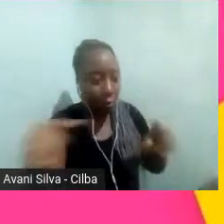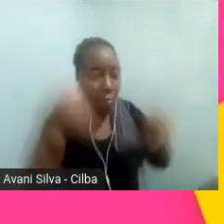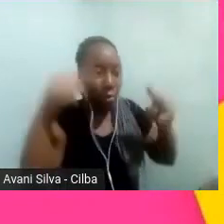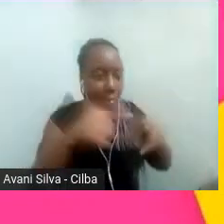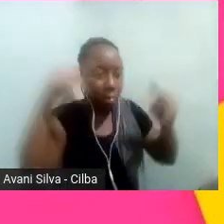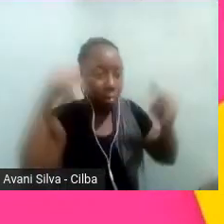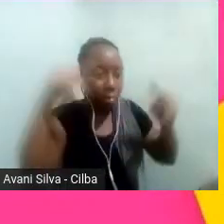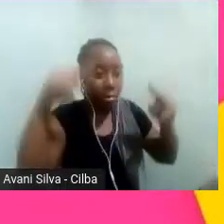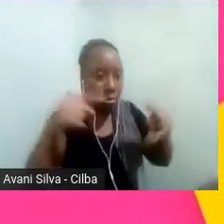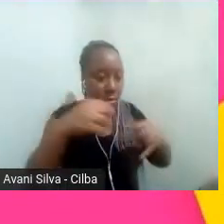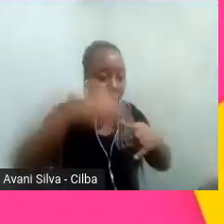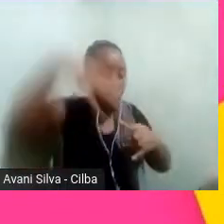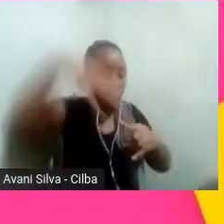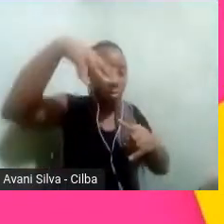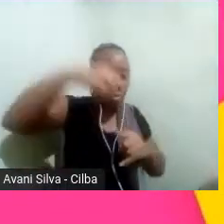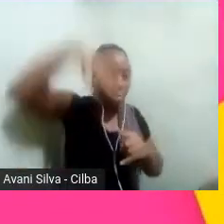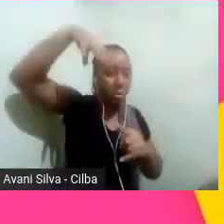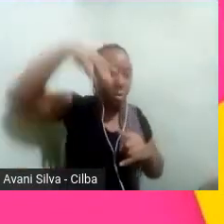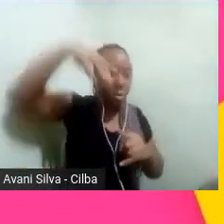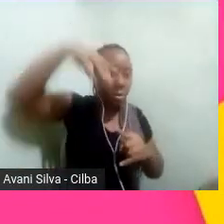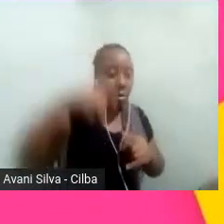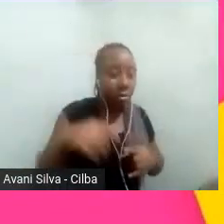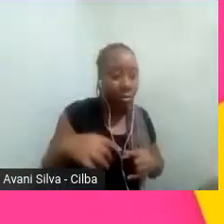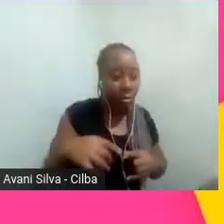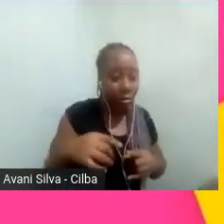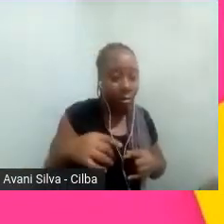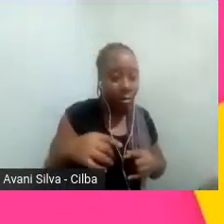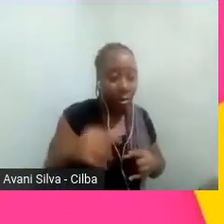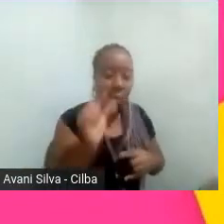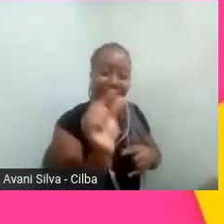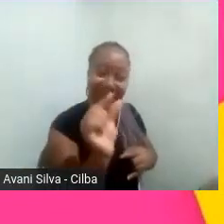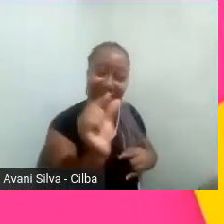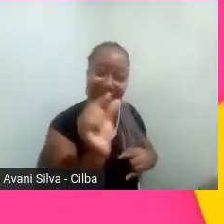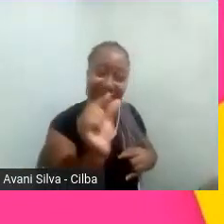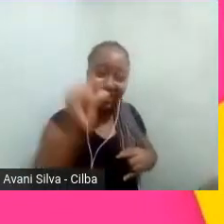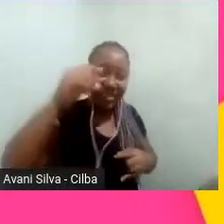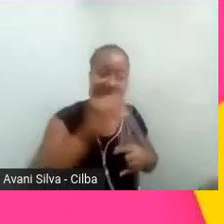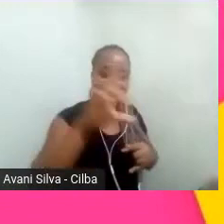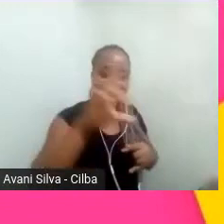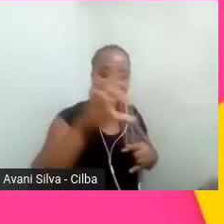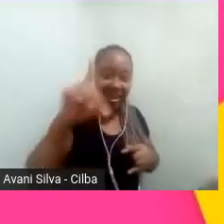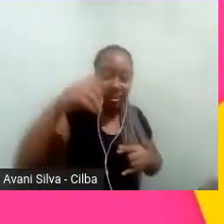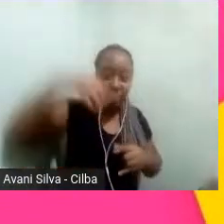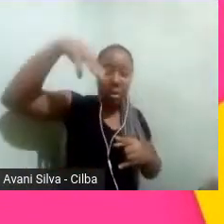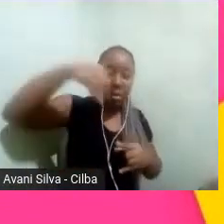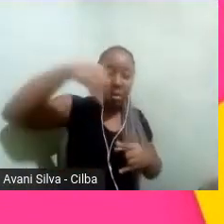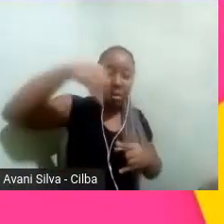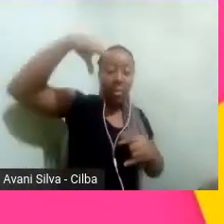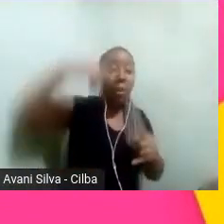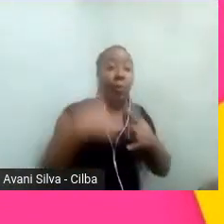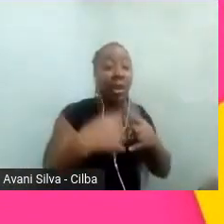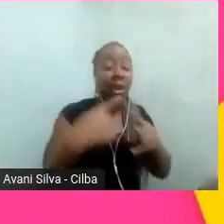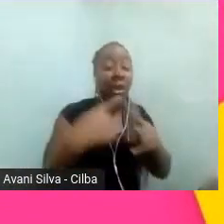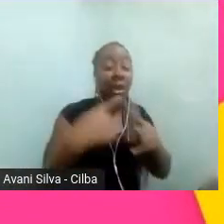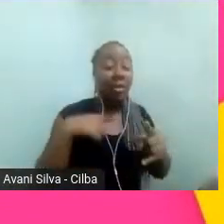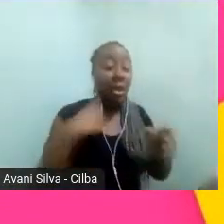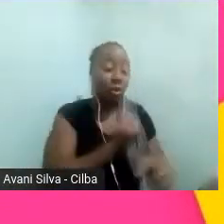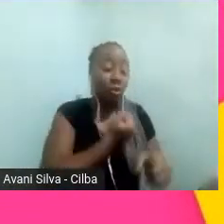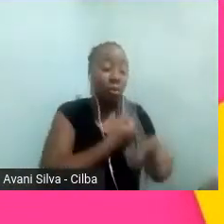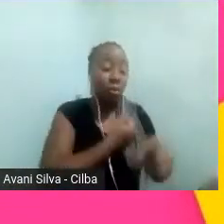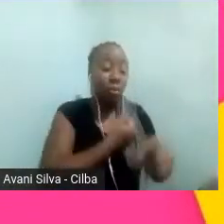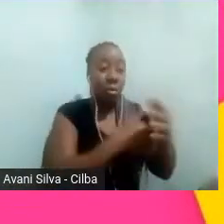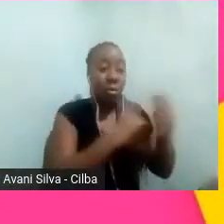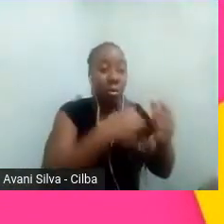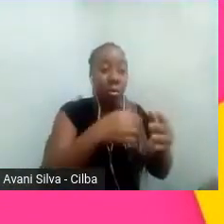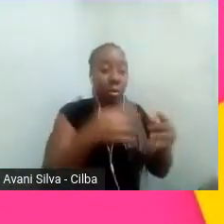o LED piscou. Por quê? Porque tem algum código ali, né, no começo que fez o LED piscar. Só que